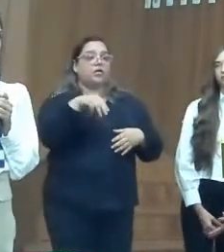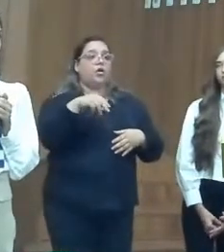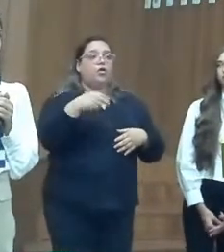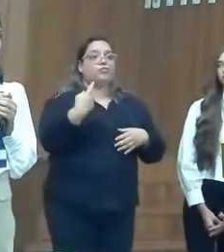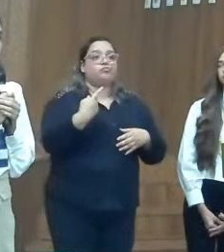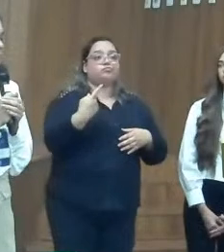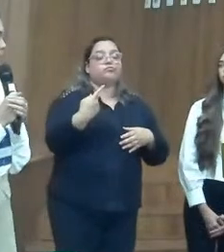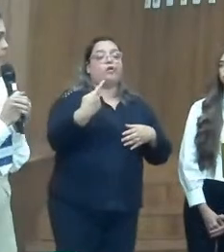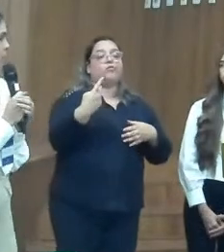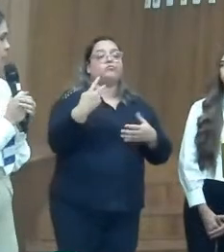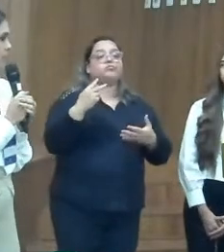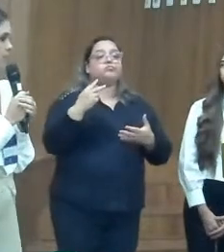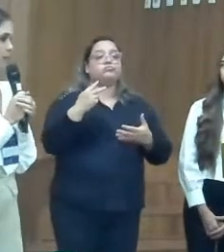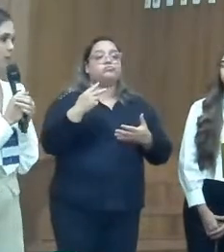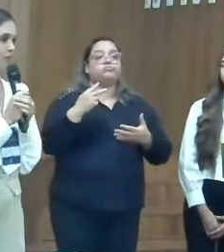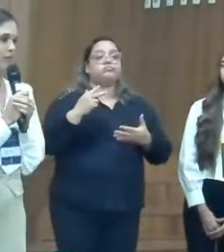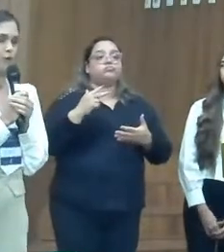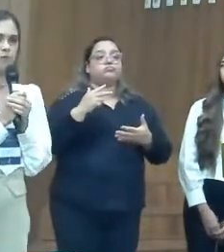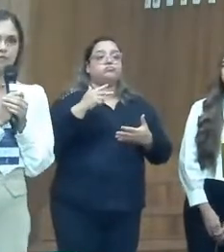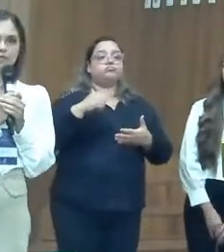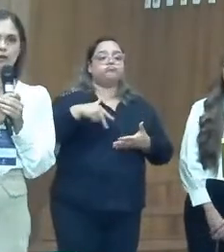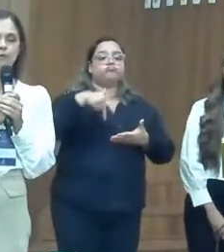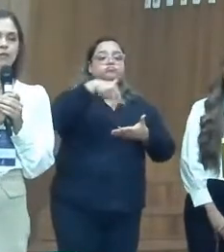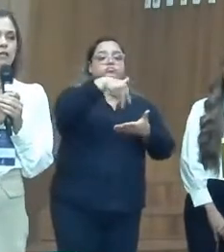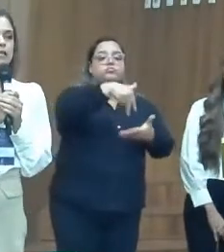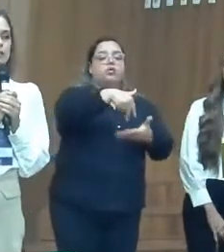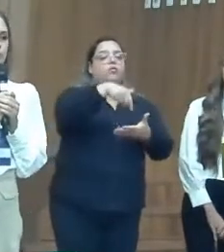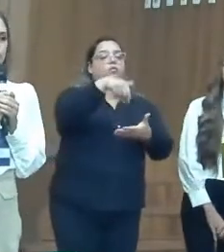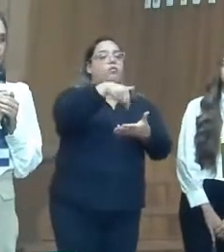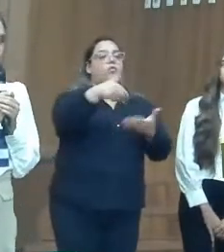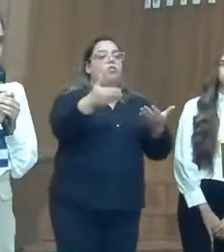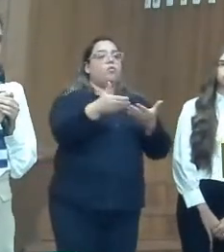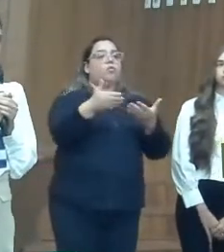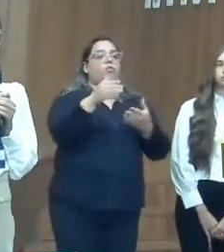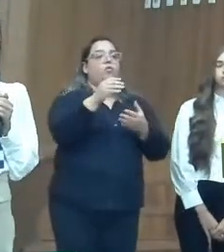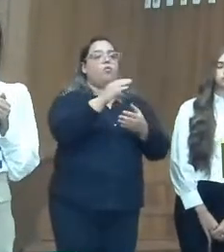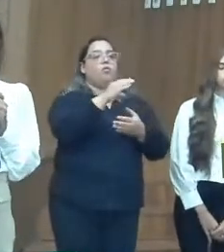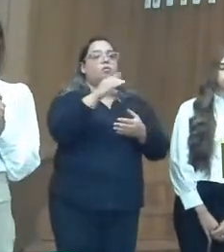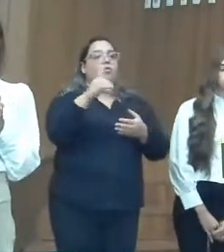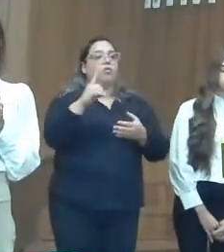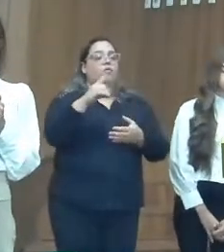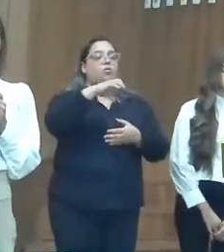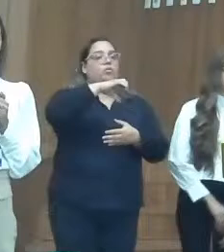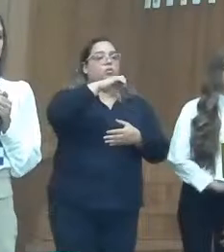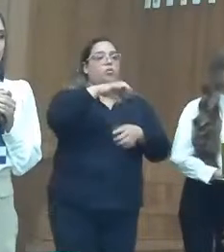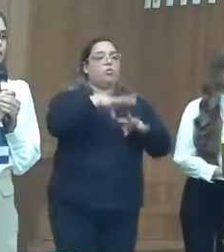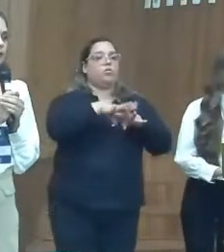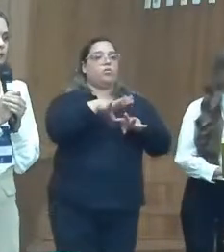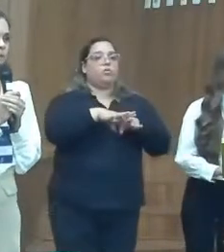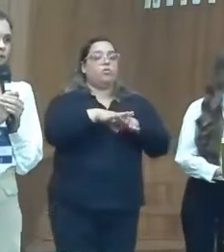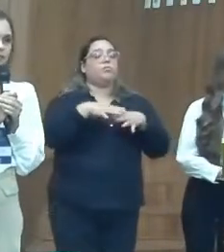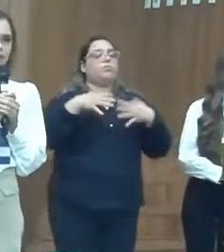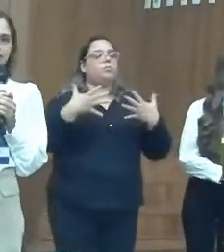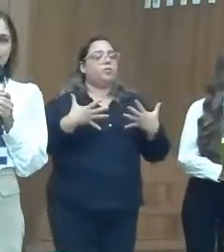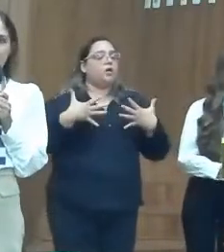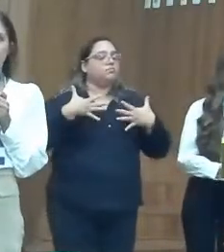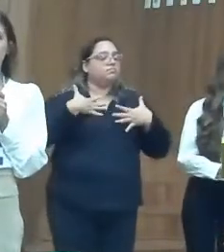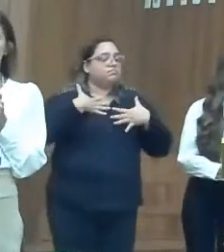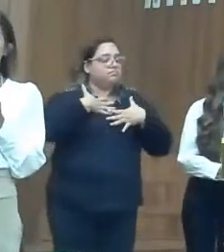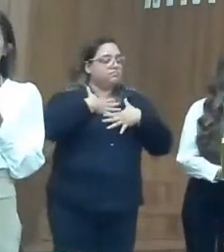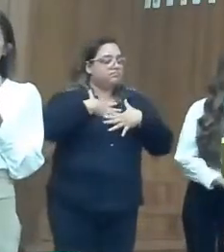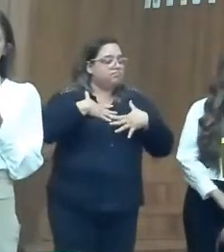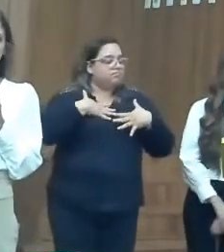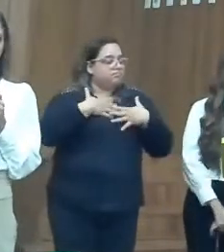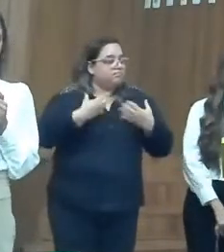estamos à frente da coordenação aí da comissão da nona edição do ECMAT. E é com imensa